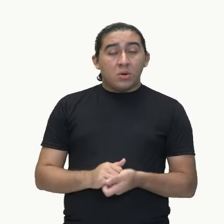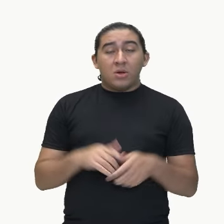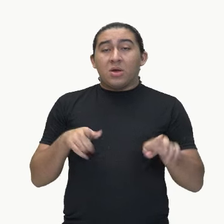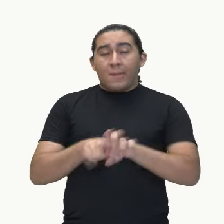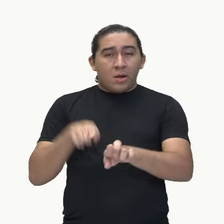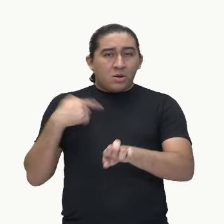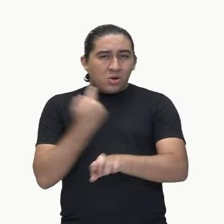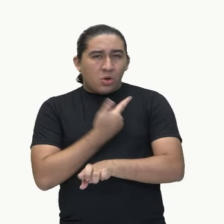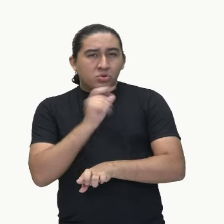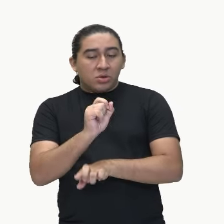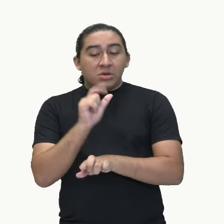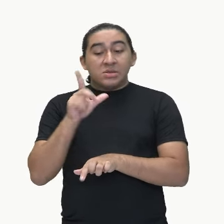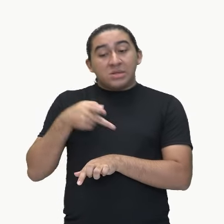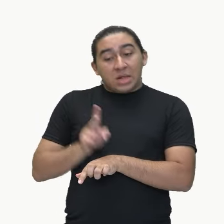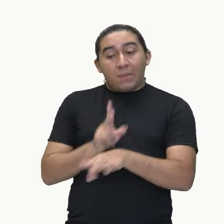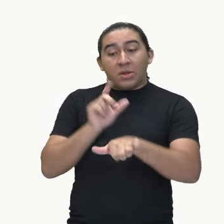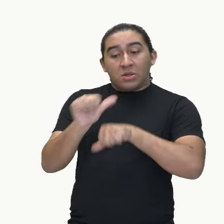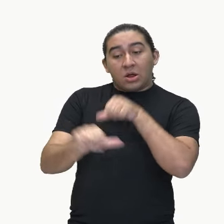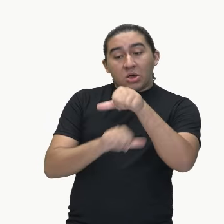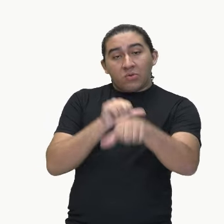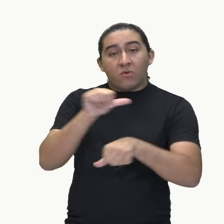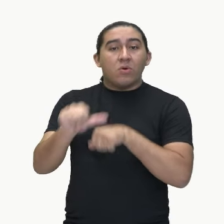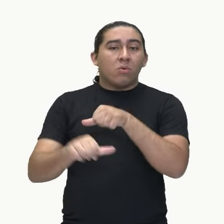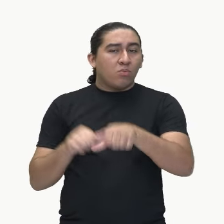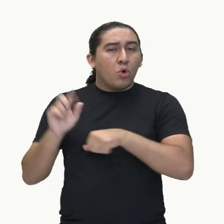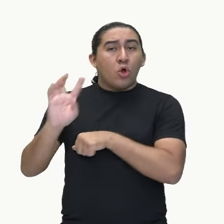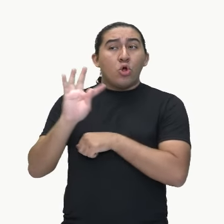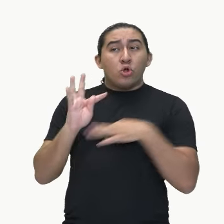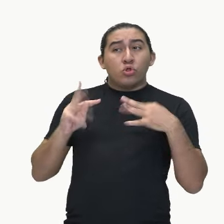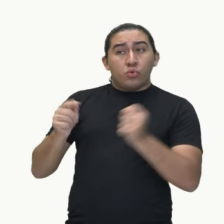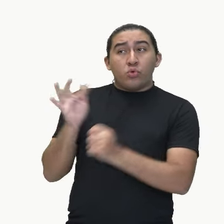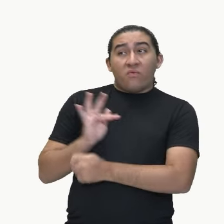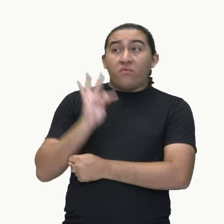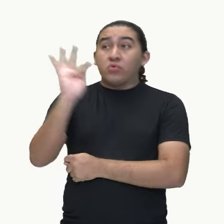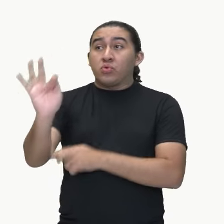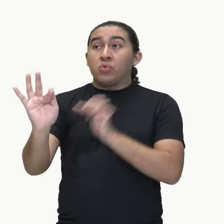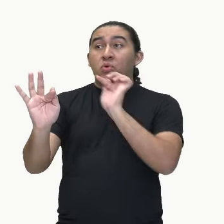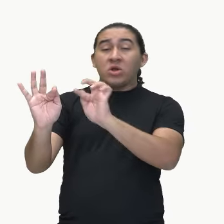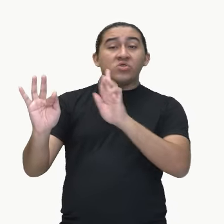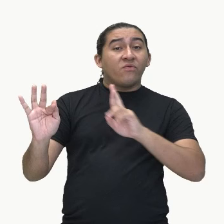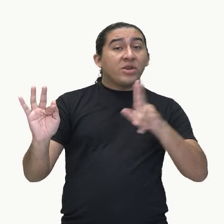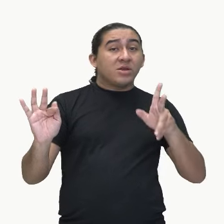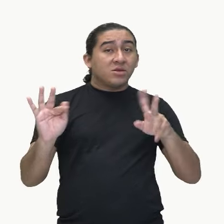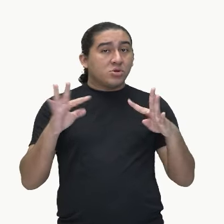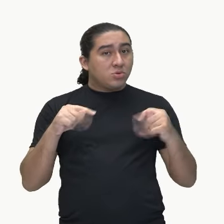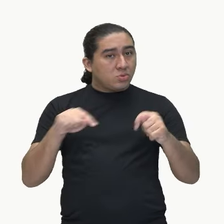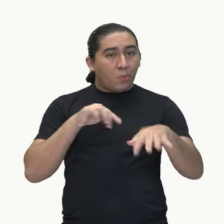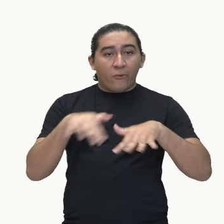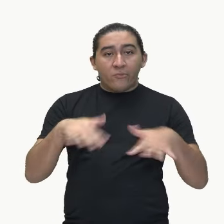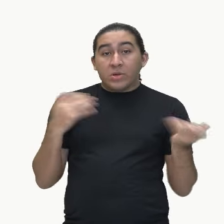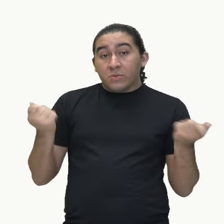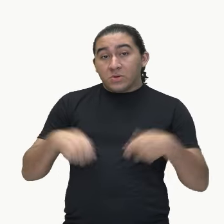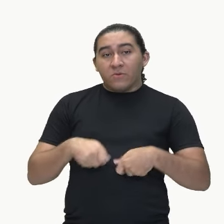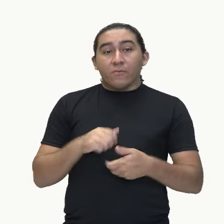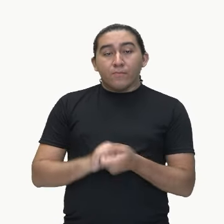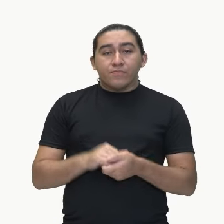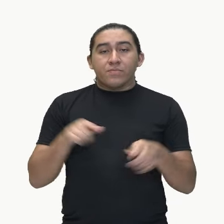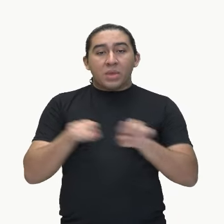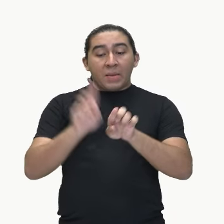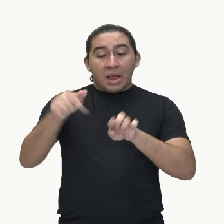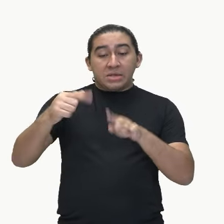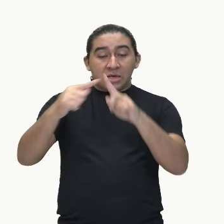num constante vir a ser. Tudo muda, tudo está em movimento. É essa a briga, porque